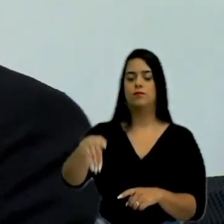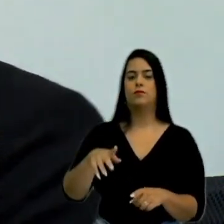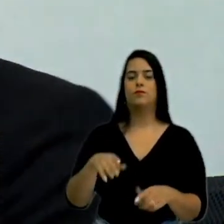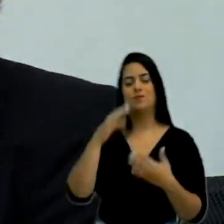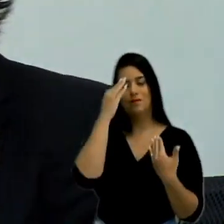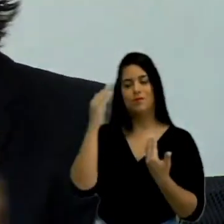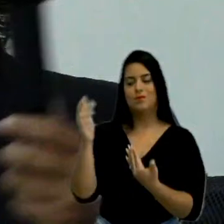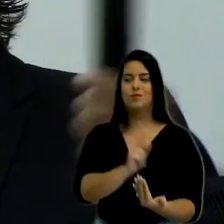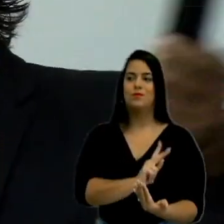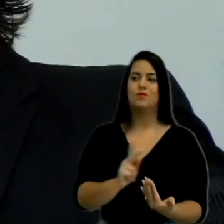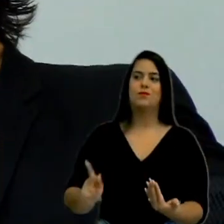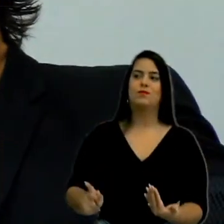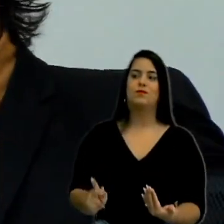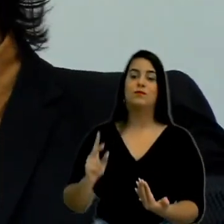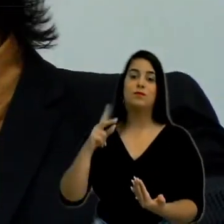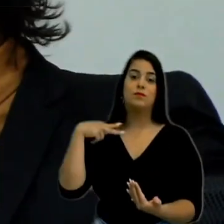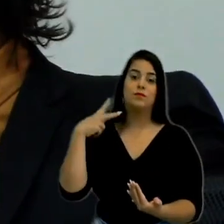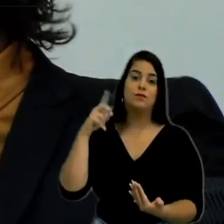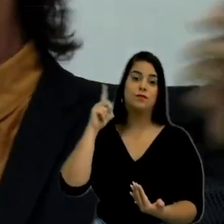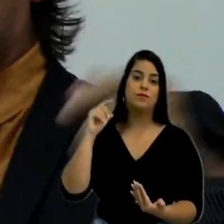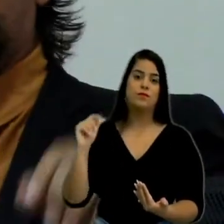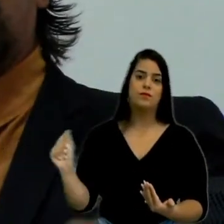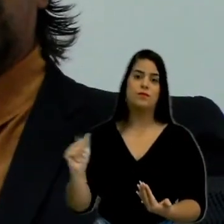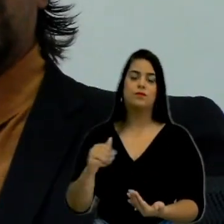presidente. Vereador Léo.